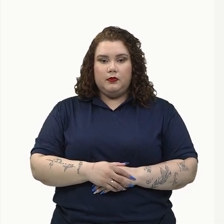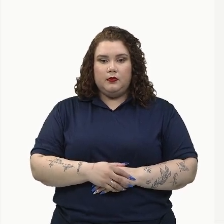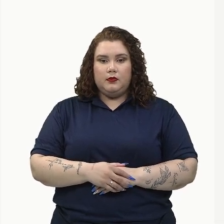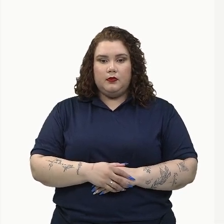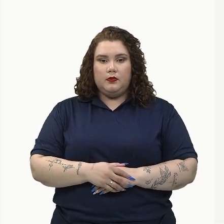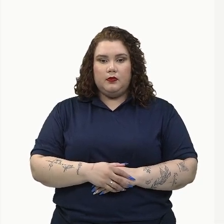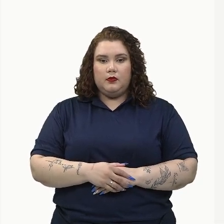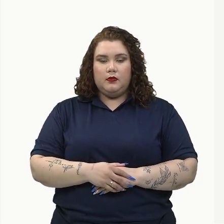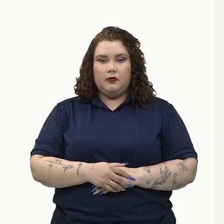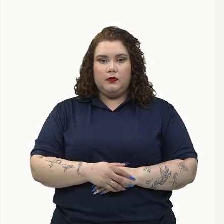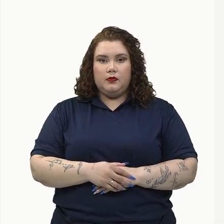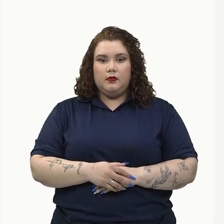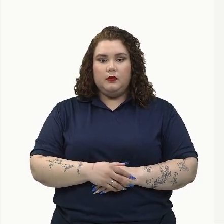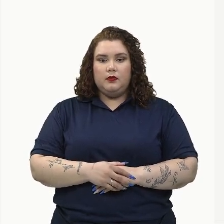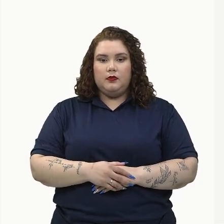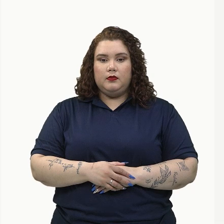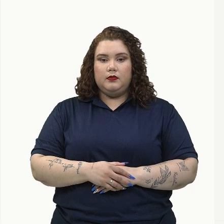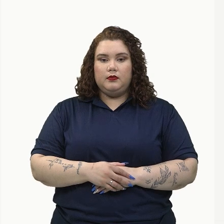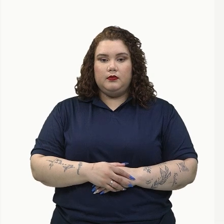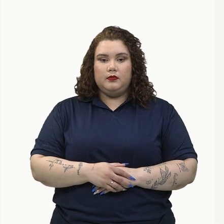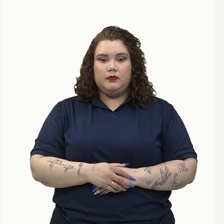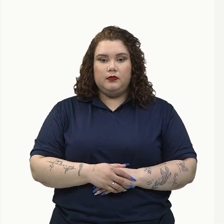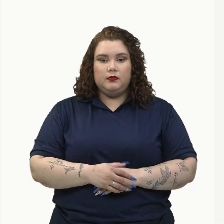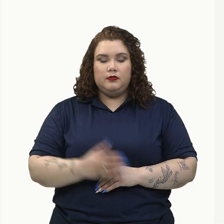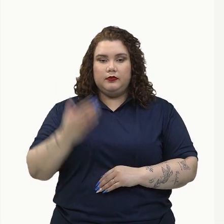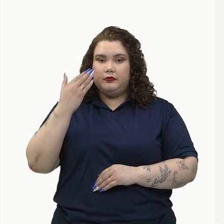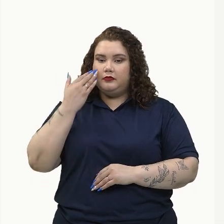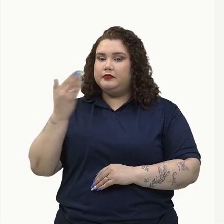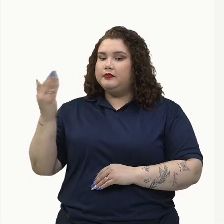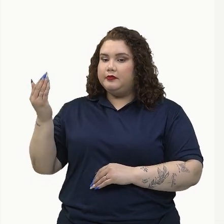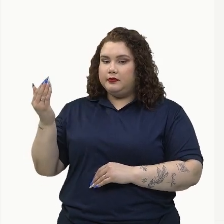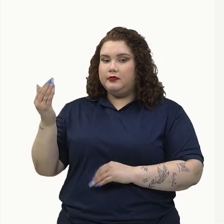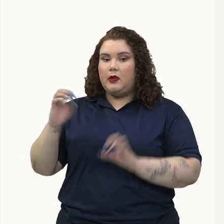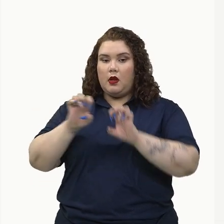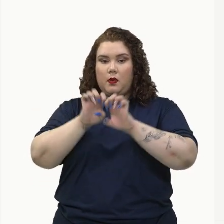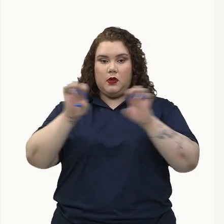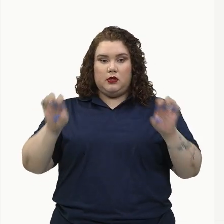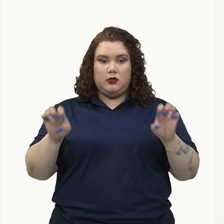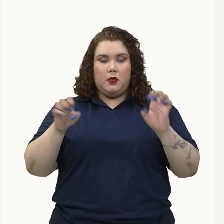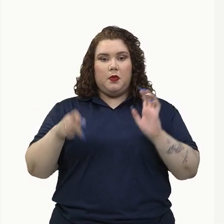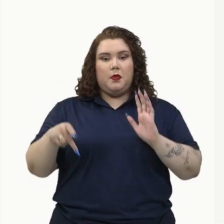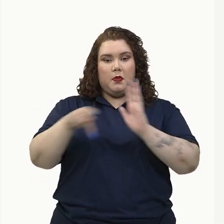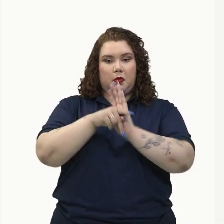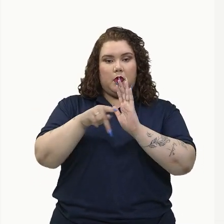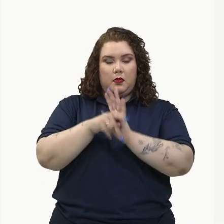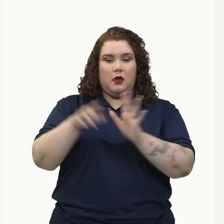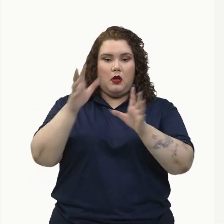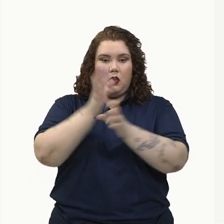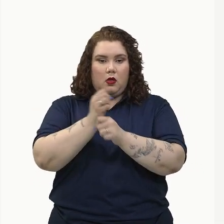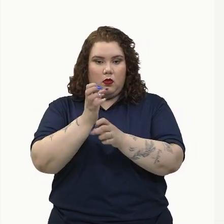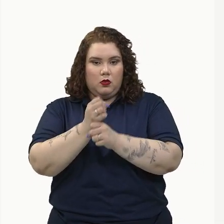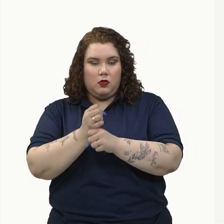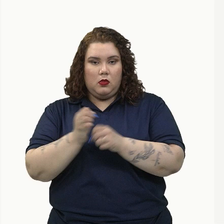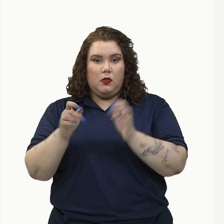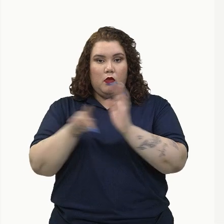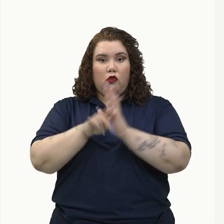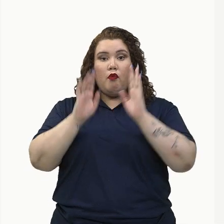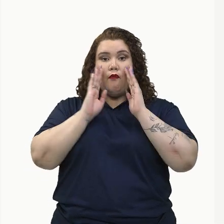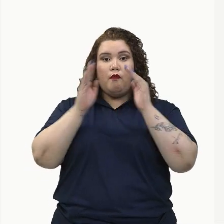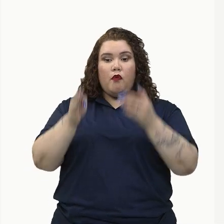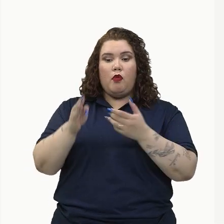R', que é a resistência interna, vezes a intensidade da corrente. Equação para o nosso